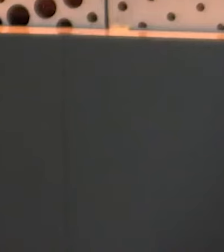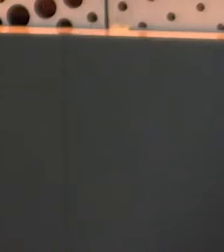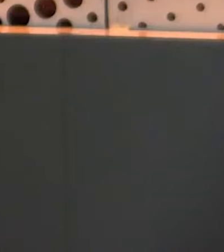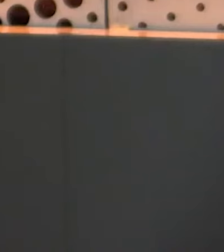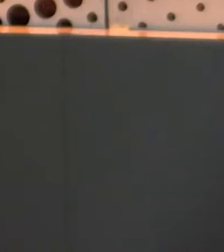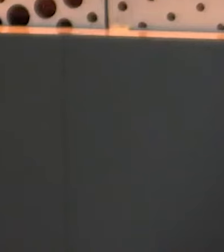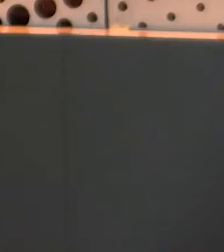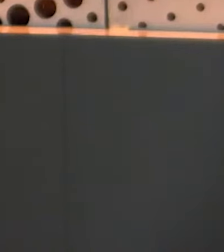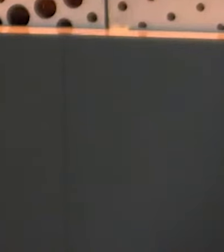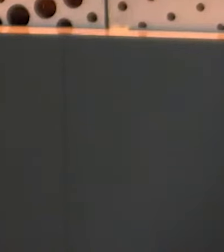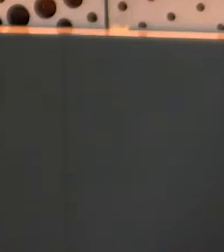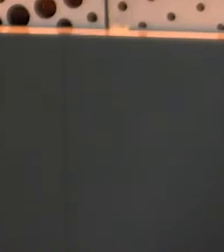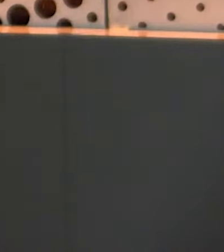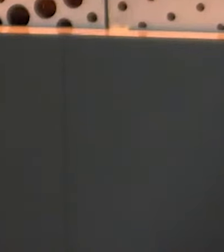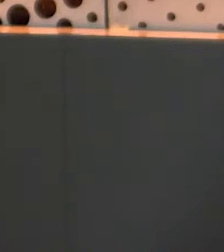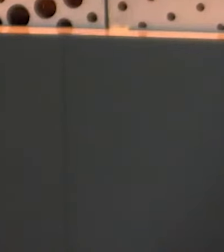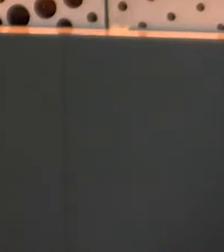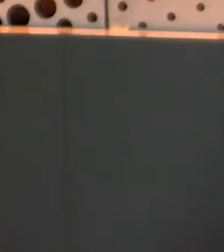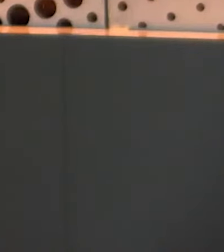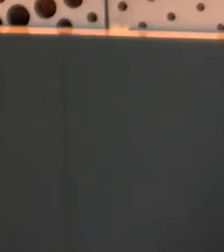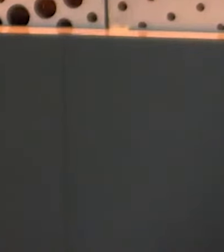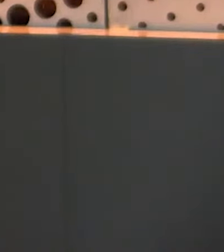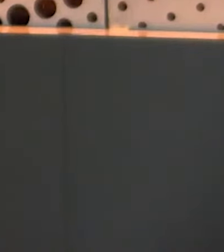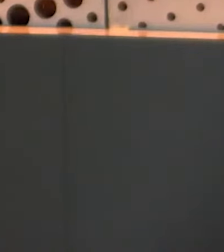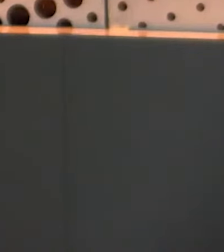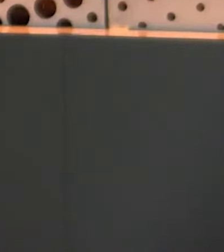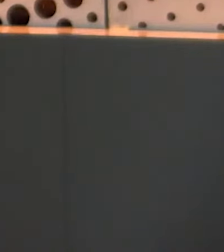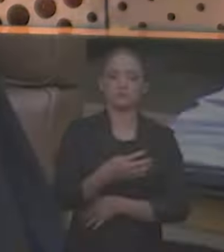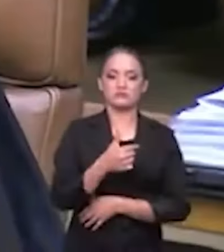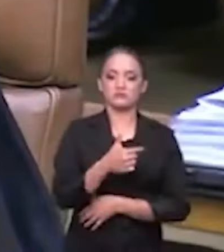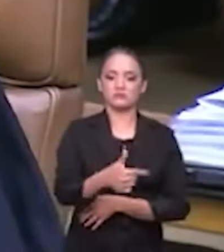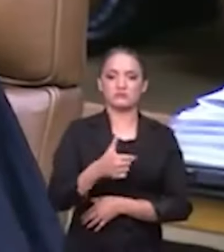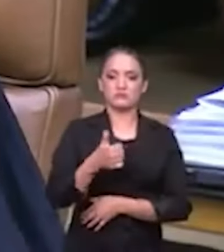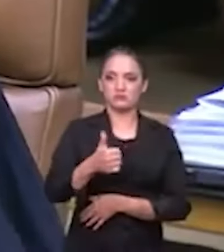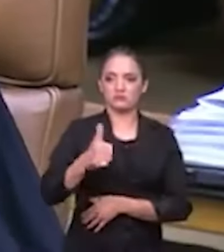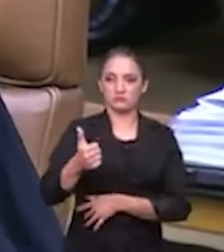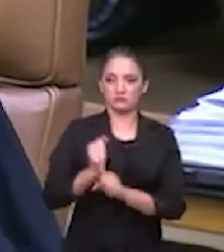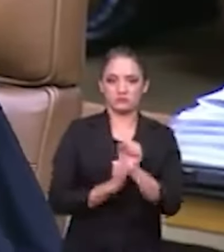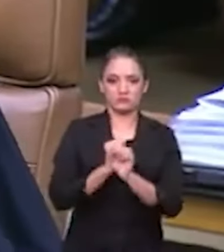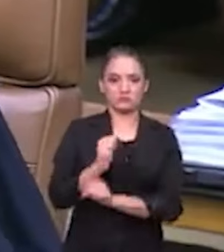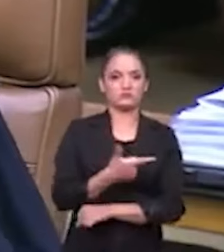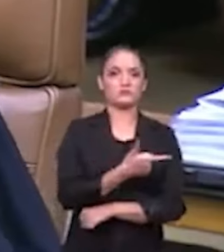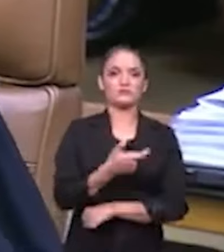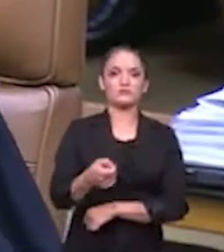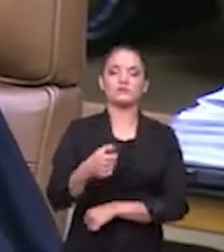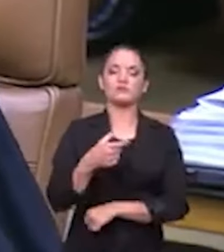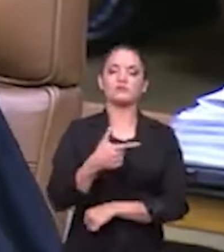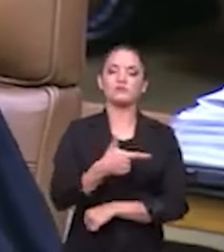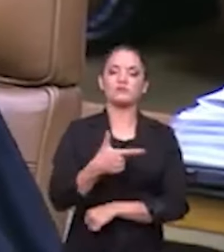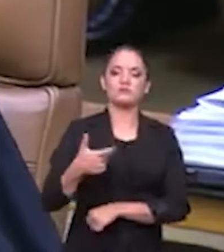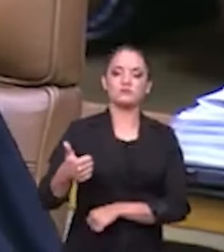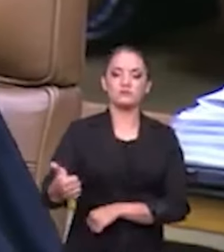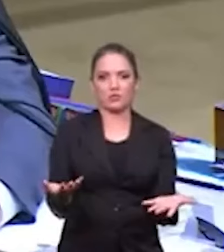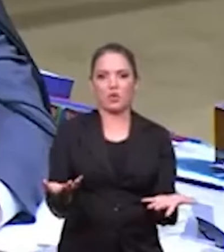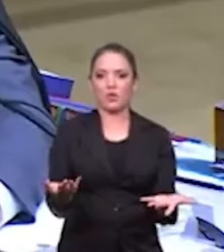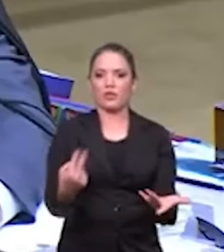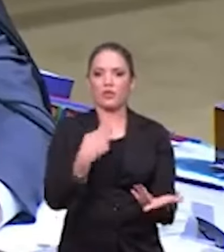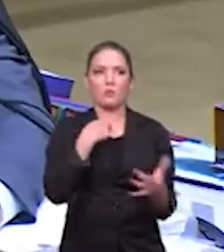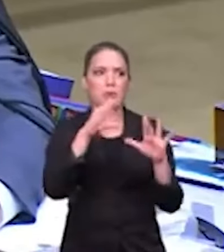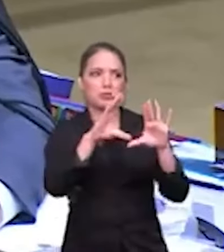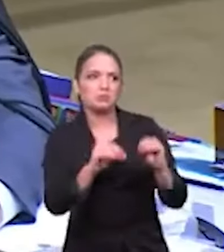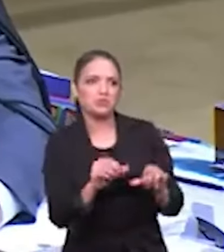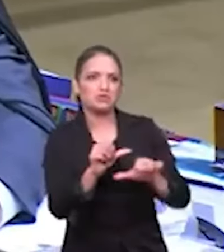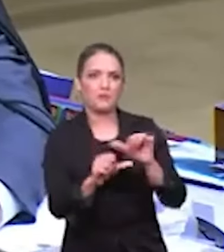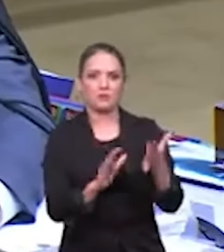expresidente Jair bolsonaro do que entre apoiadores de Lula no universo de entrevistado 15%